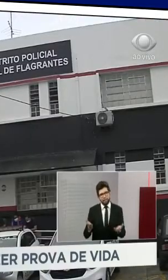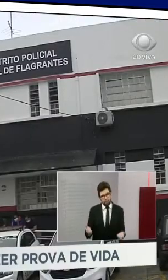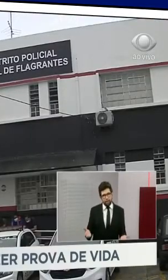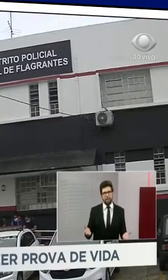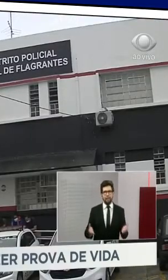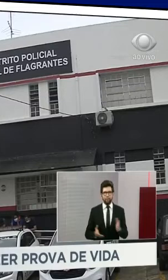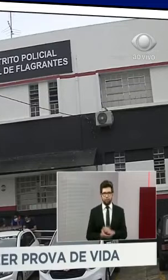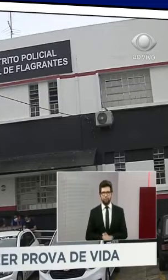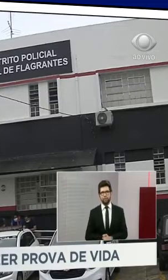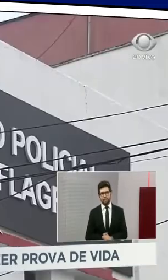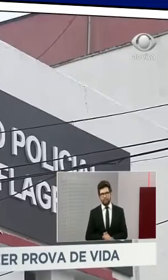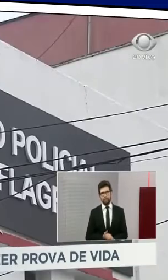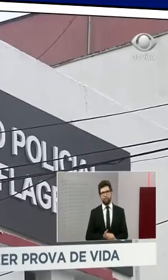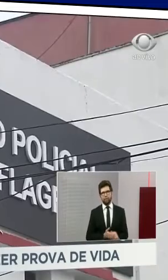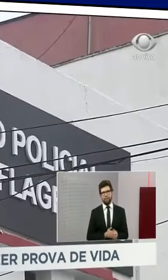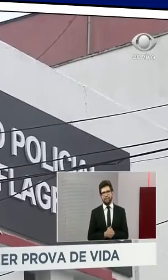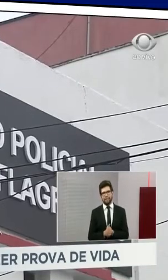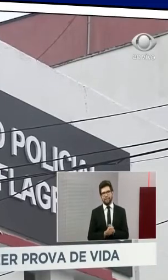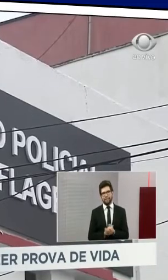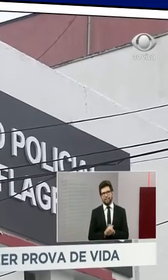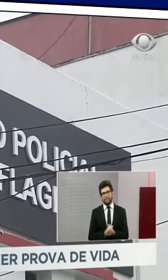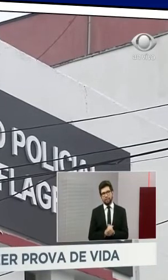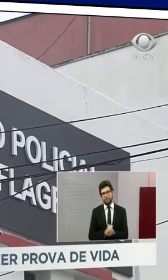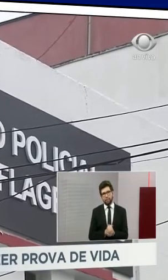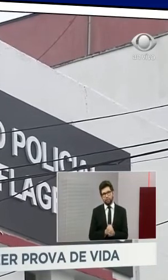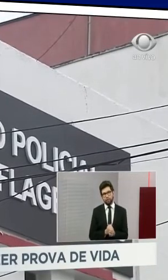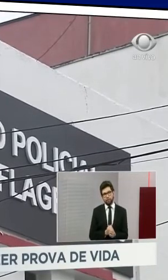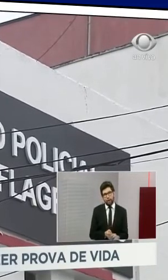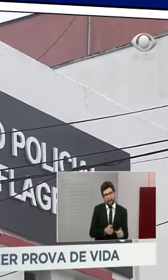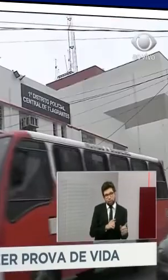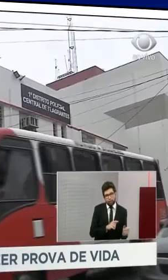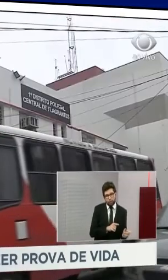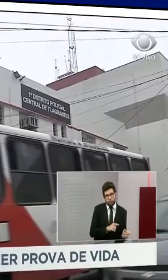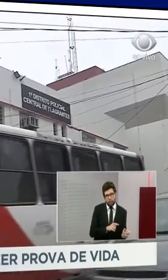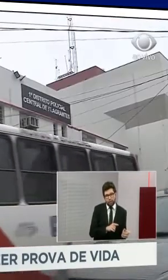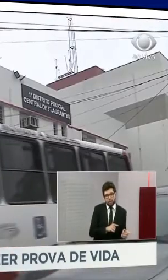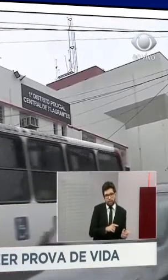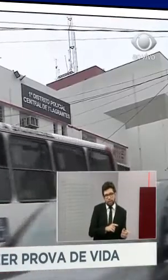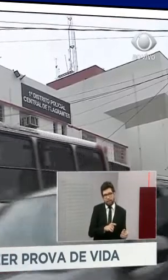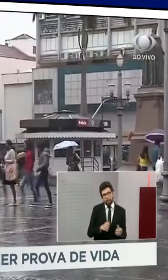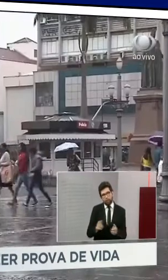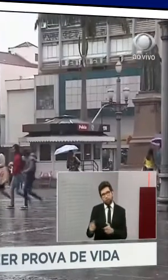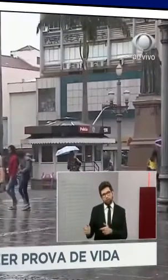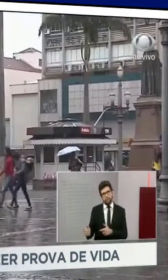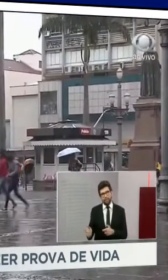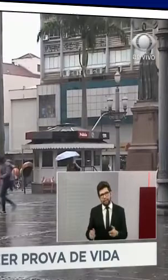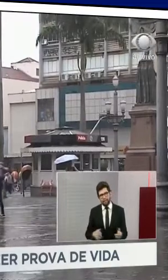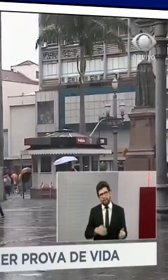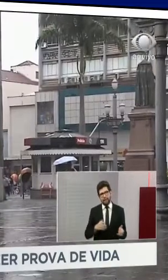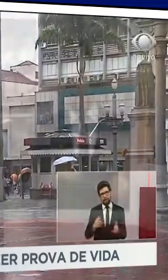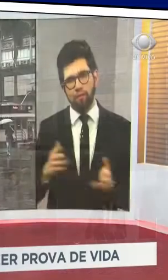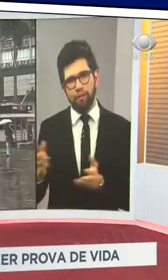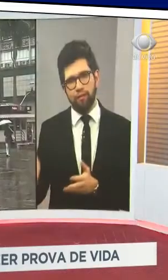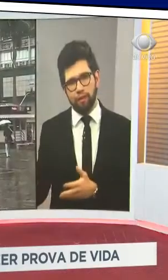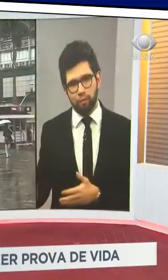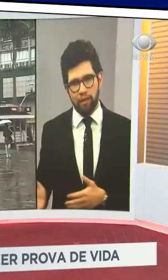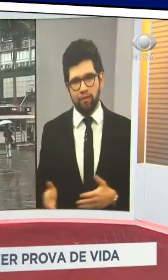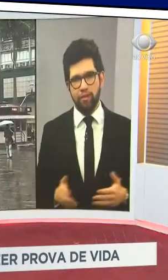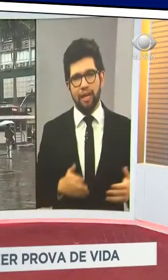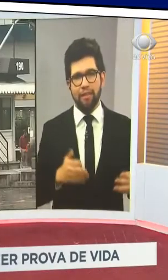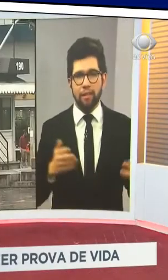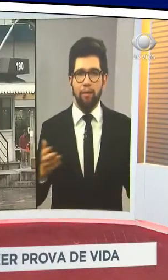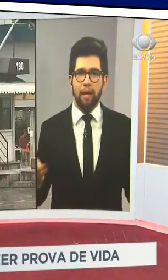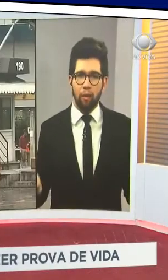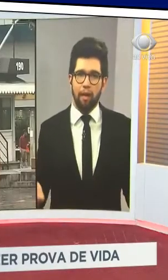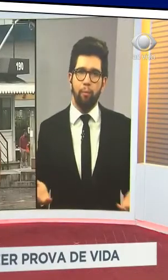chegou local e aí foi ficou constatado Joel que ele teria na verdade morrido há 12 horas claro que tudo isso vai ser analisado através